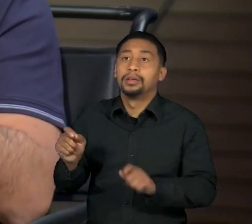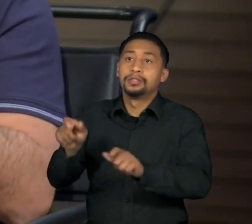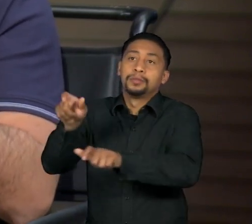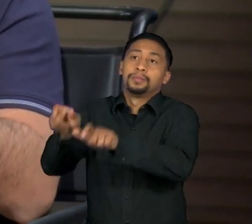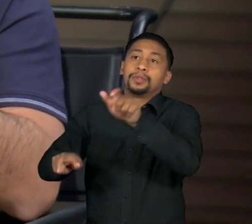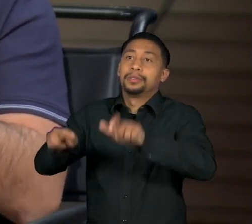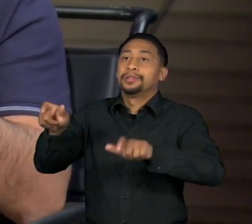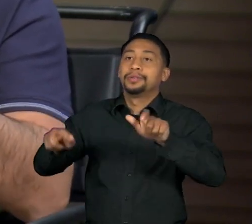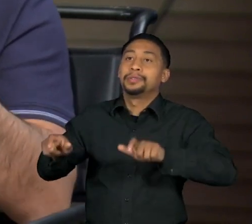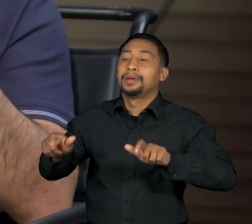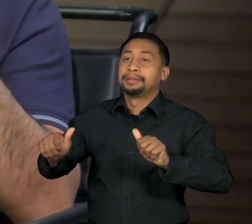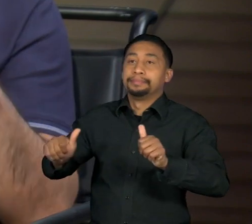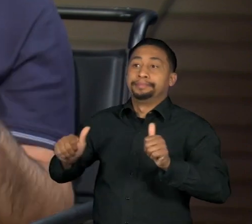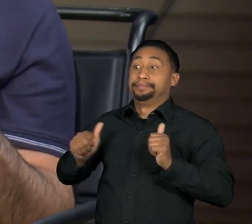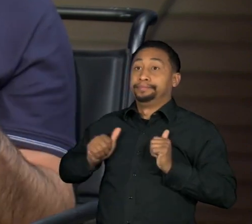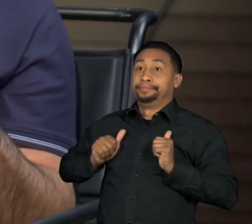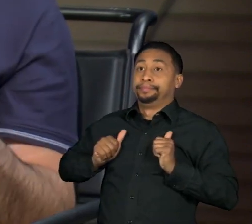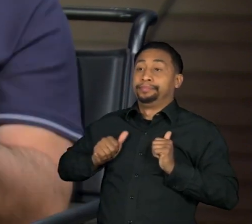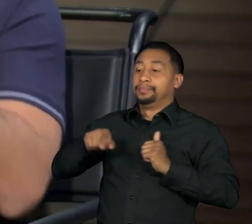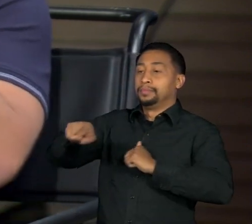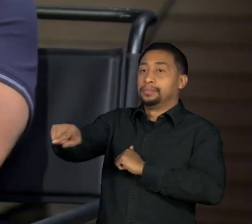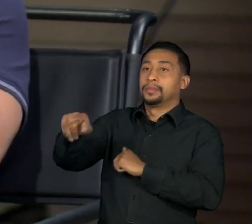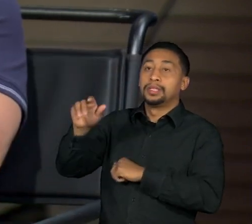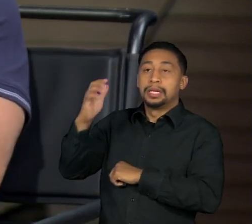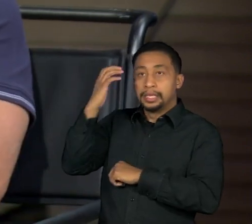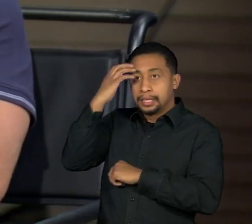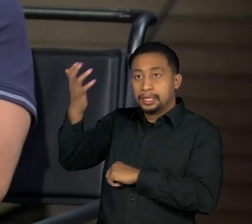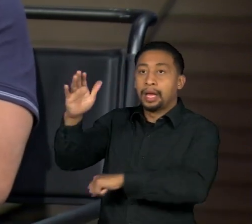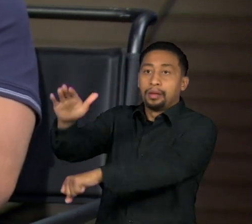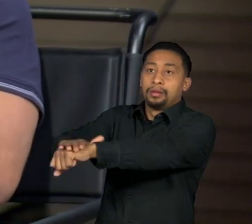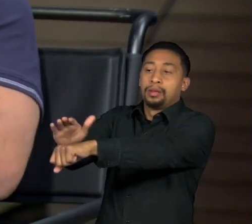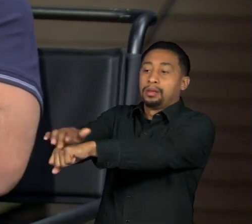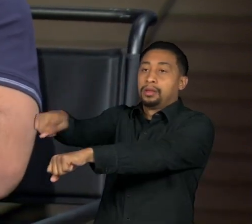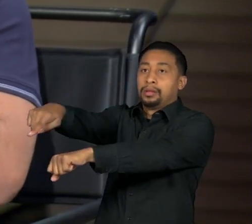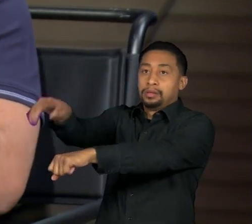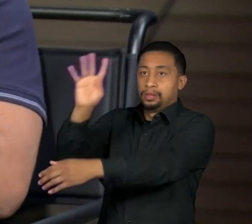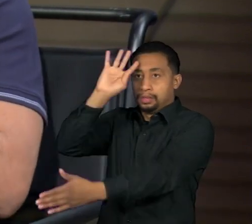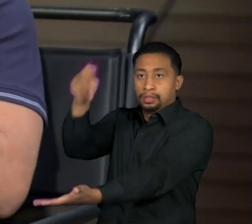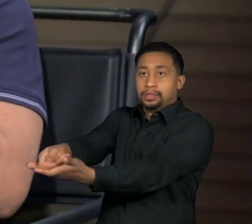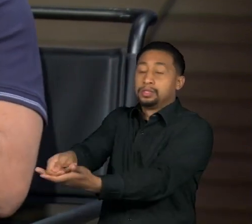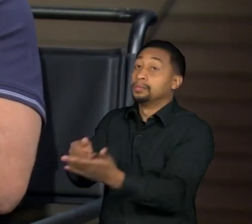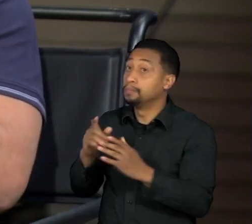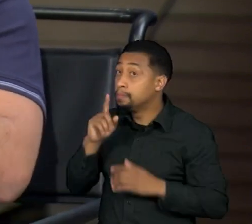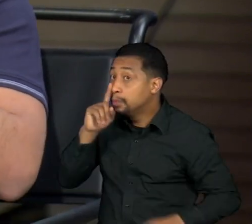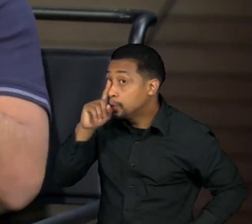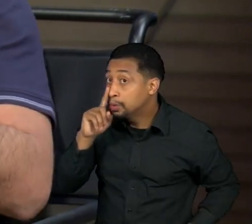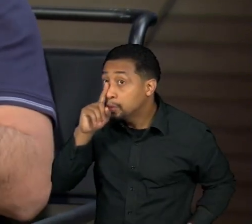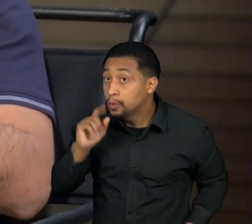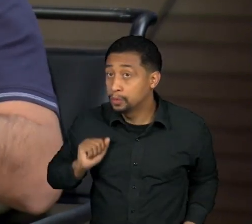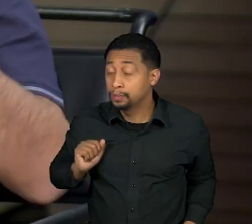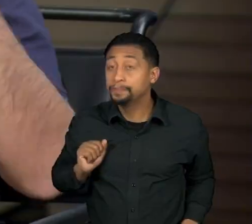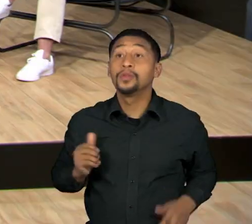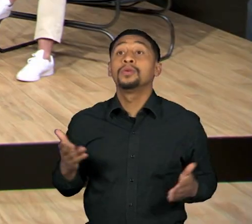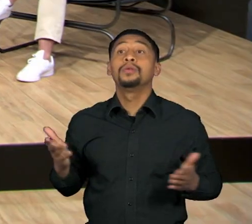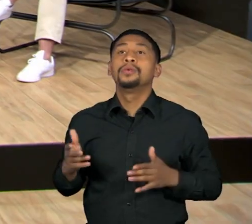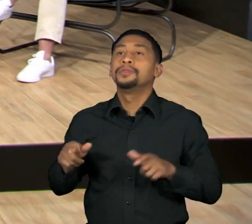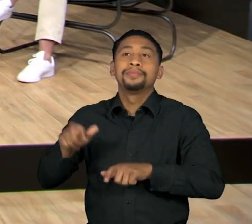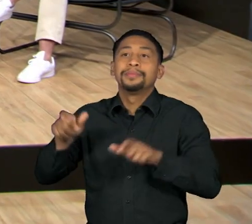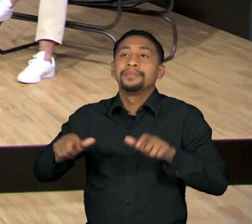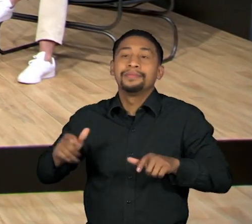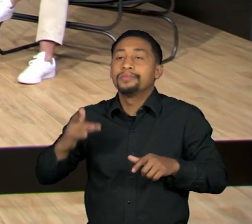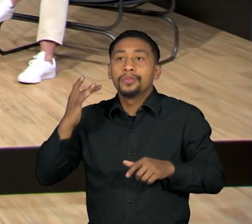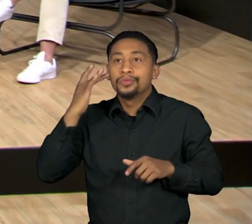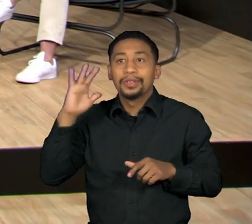pessoas do processo de tomada de decisão. Eu vou dar um exemplo claro disso. Quantas pessoas hoje já não sabem gravar nenhum